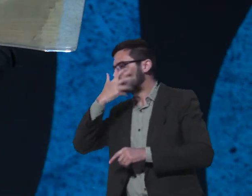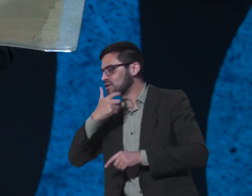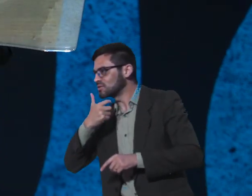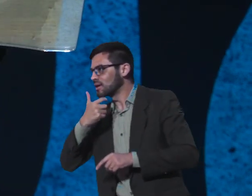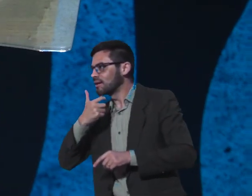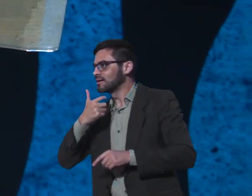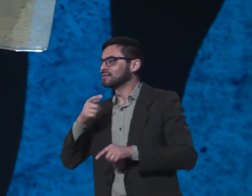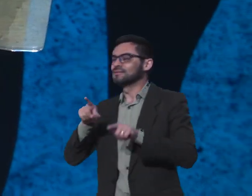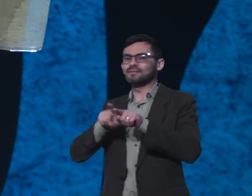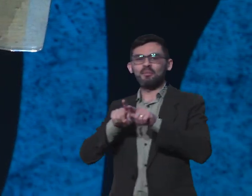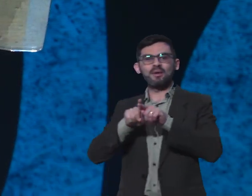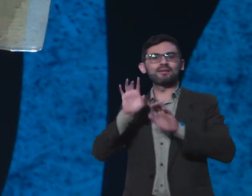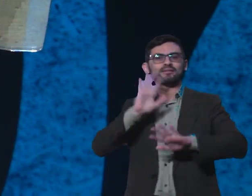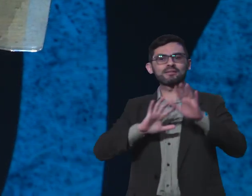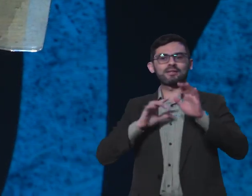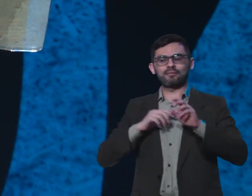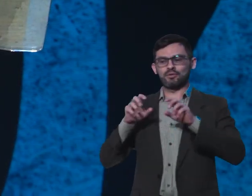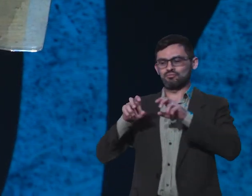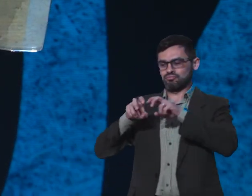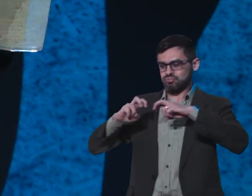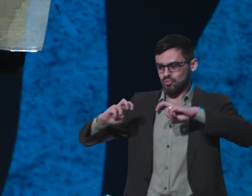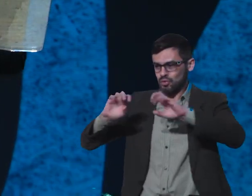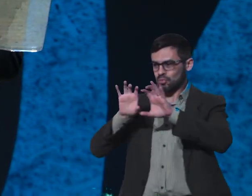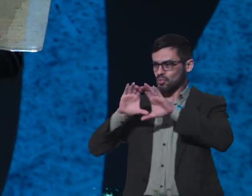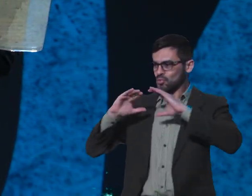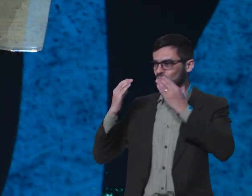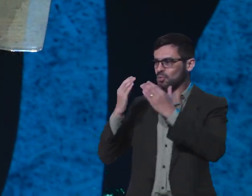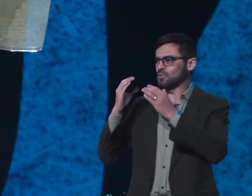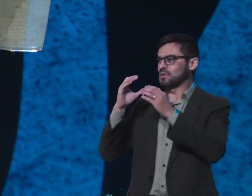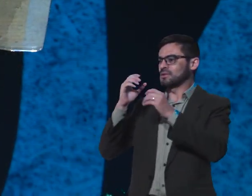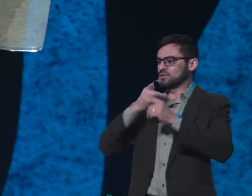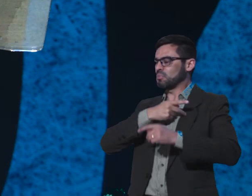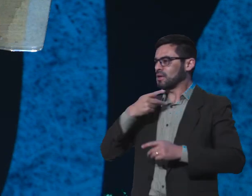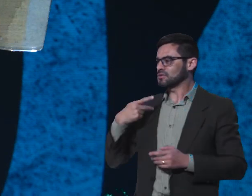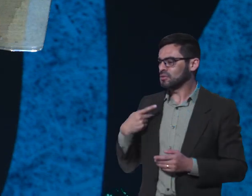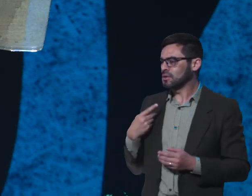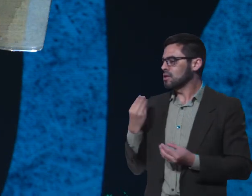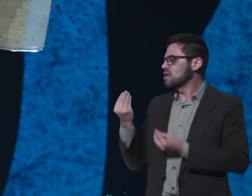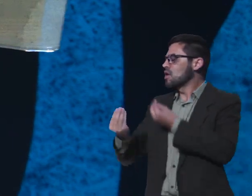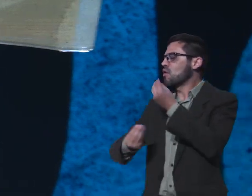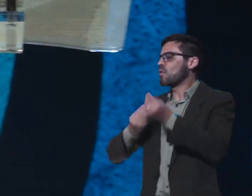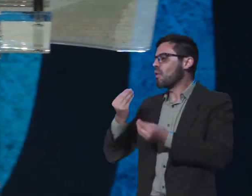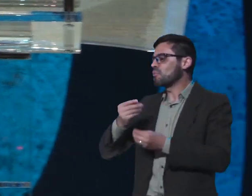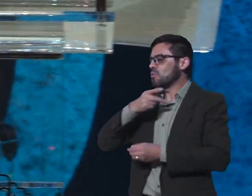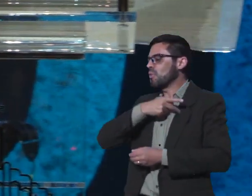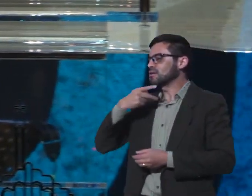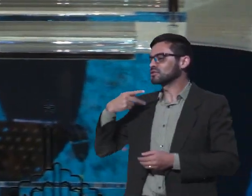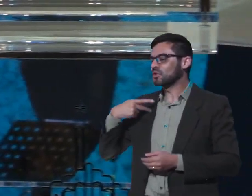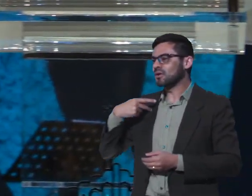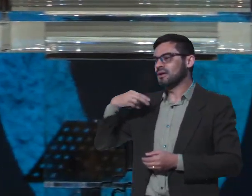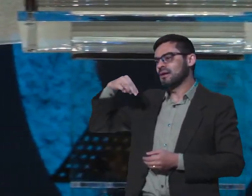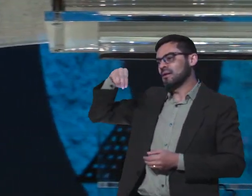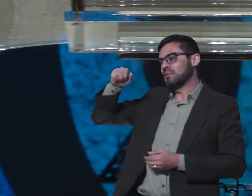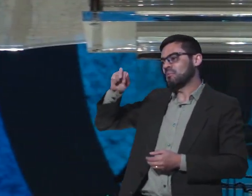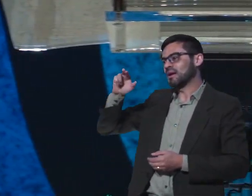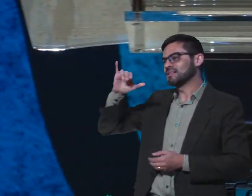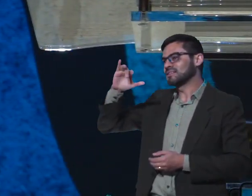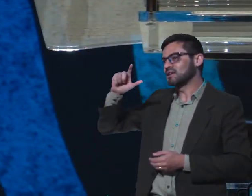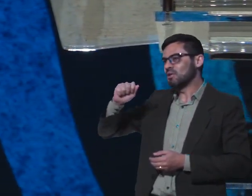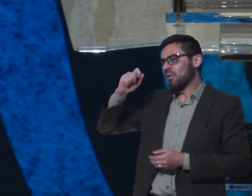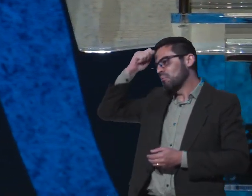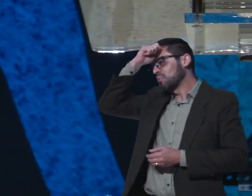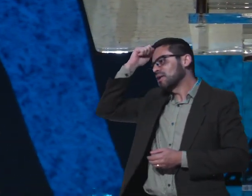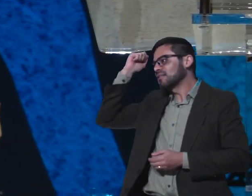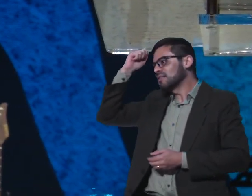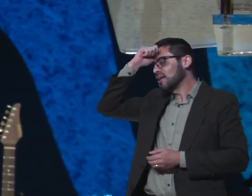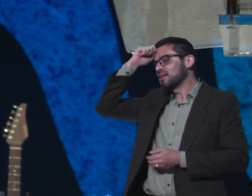dia falou que estava numa roda de pastores, aí o pessoal estava falando assim, gente, como é que o Marcílio penteia o cabelo dele? Eu falei, eu também não sei. E